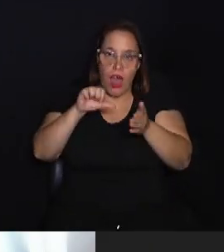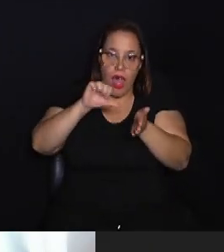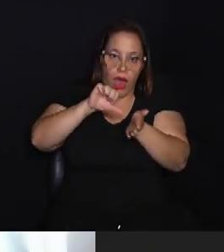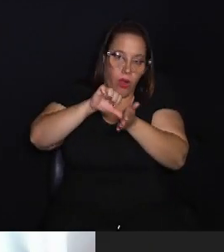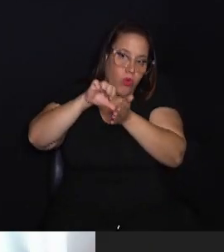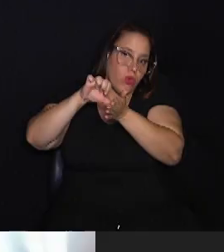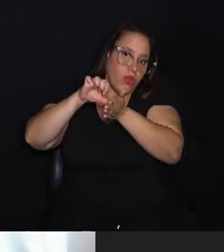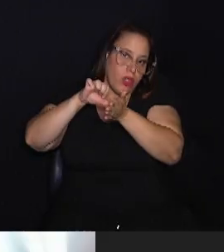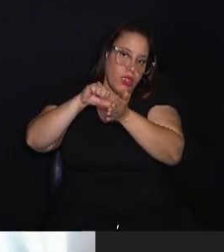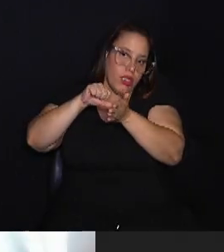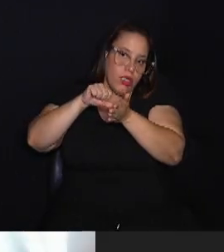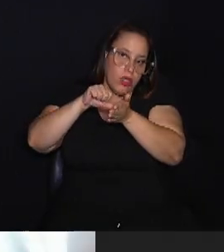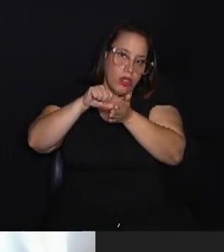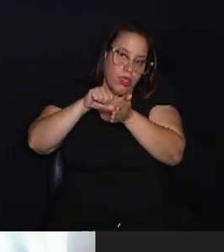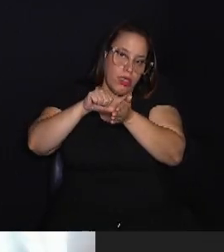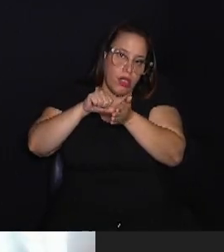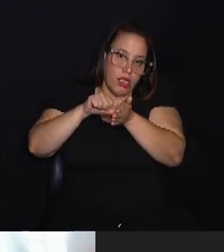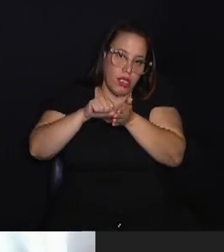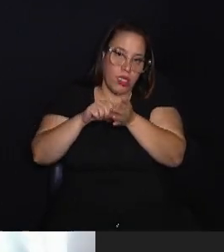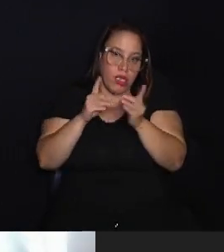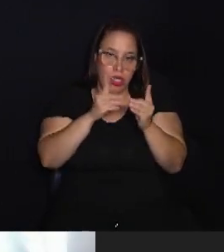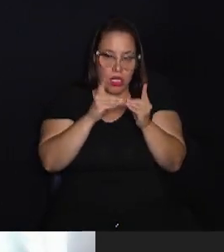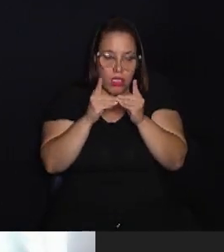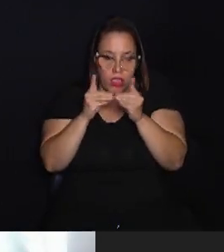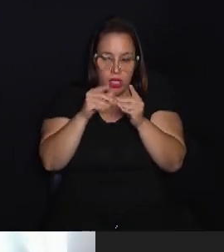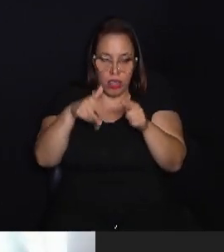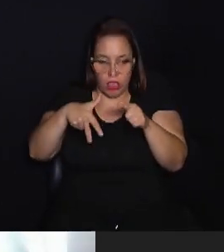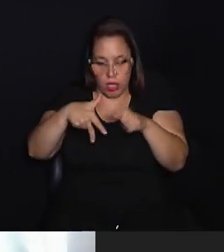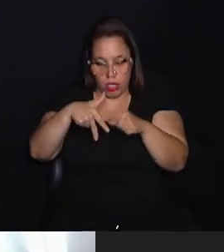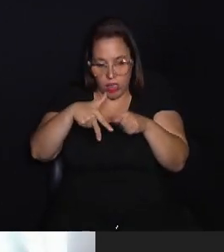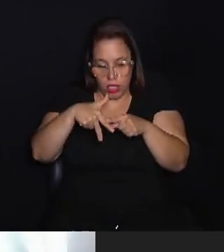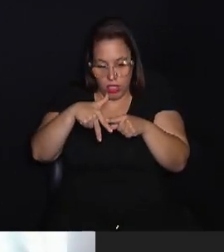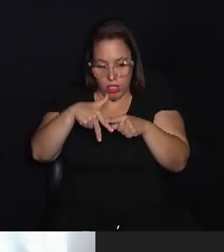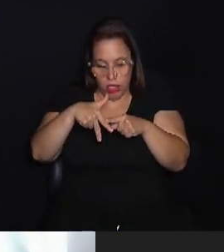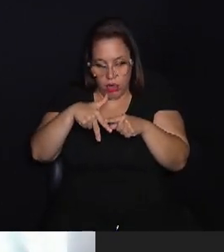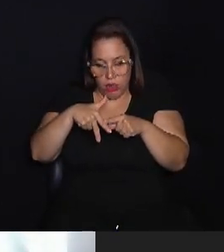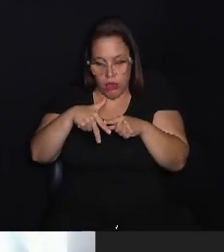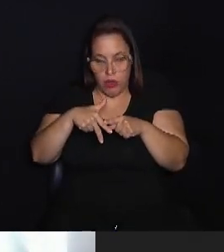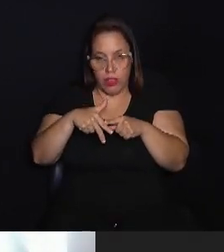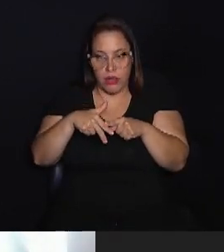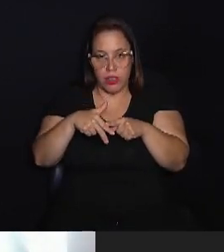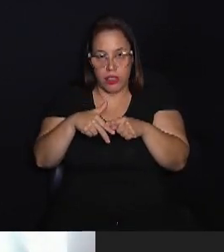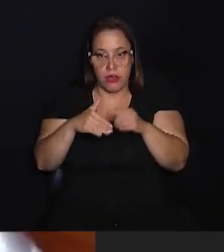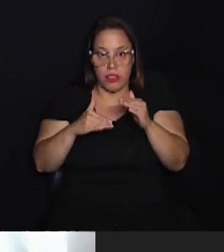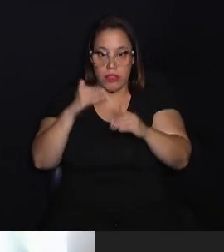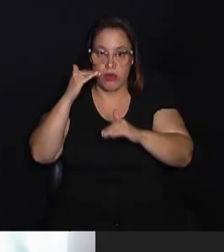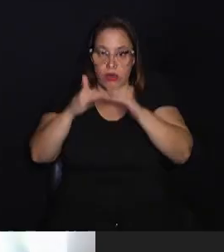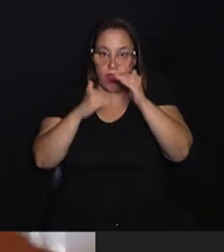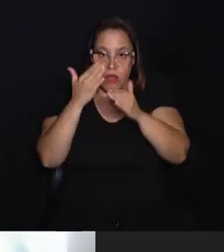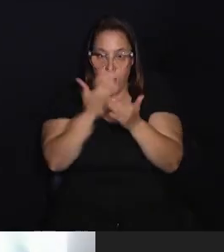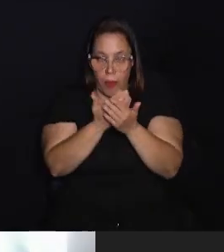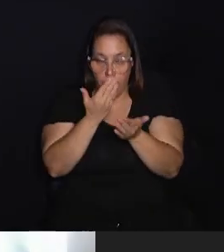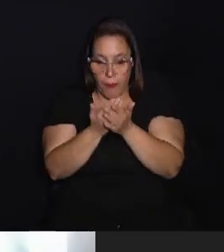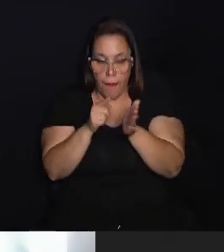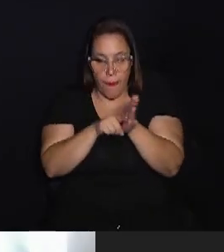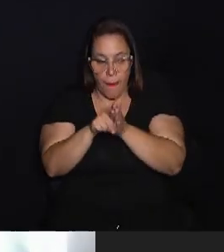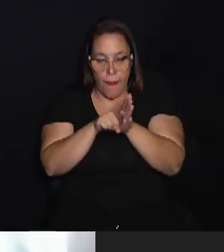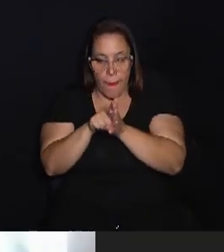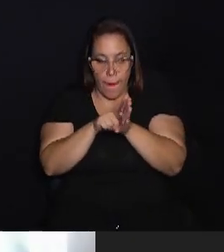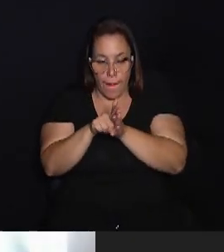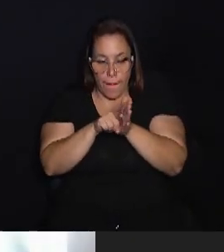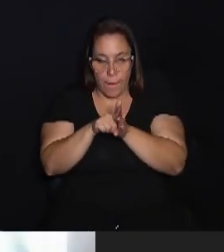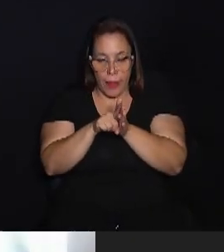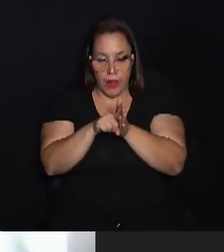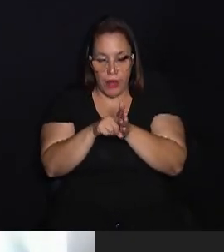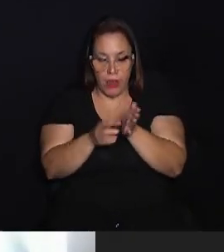centros que atendem pacientes do Sistema Único de Saúde desenvolvem estudos, pesquisas